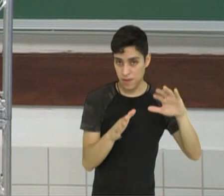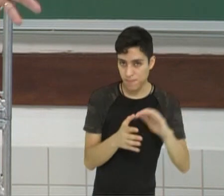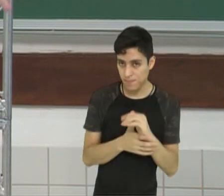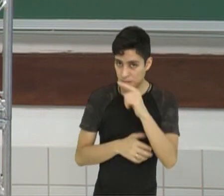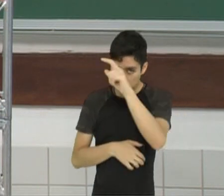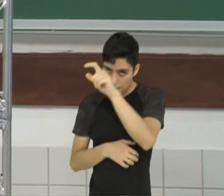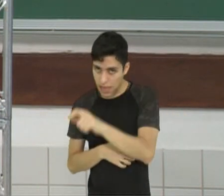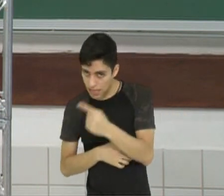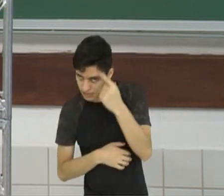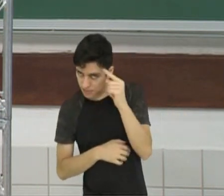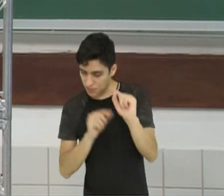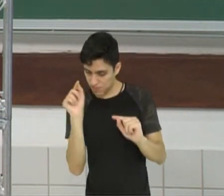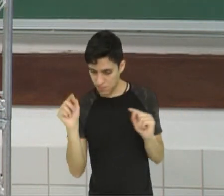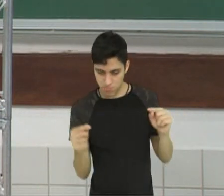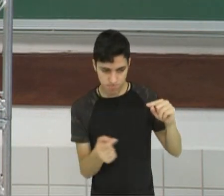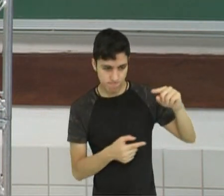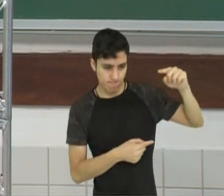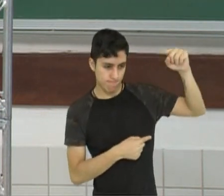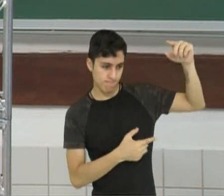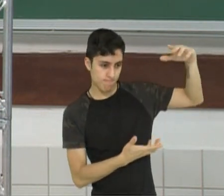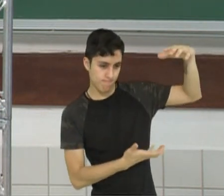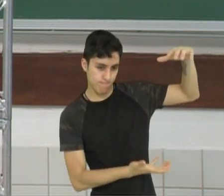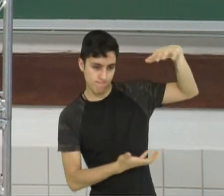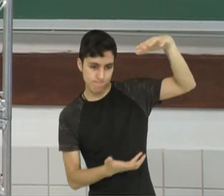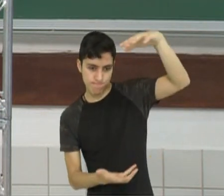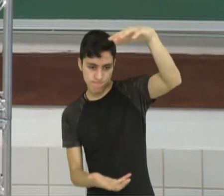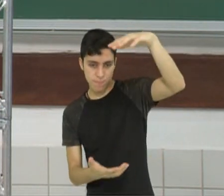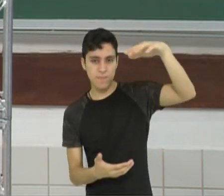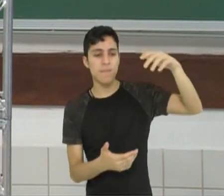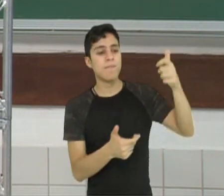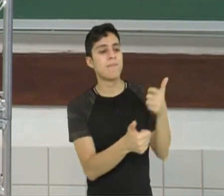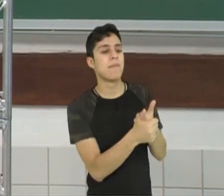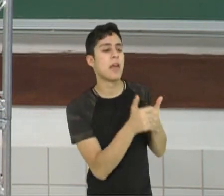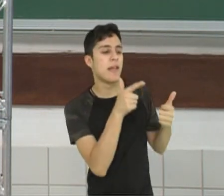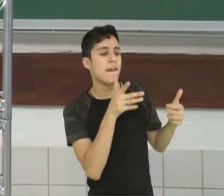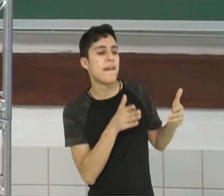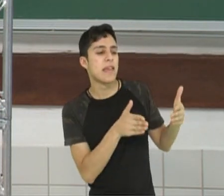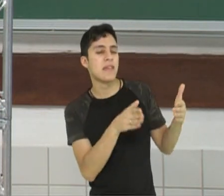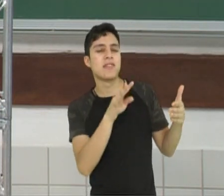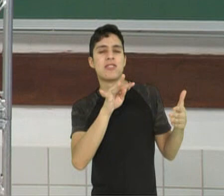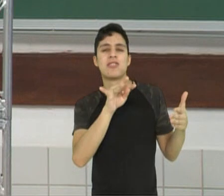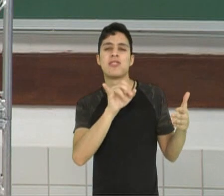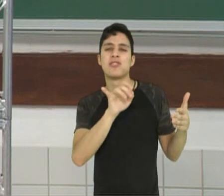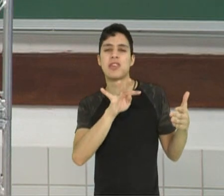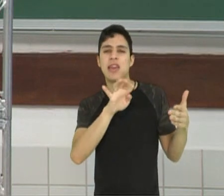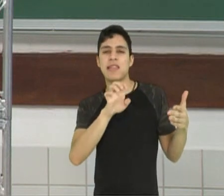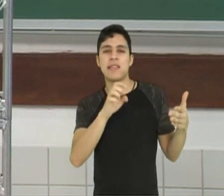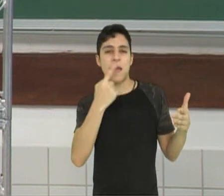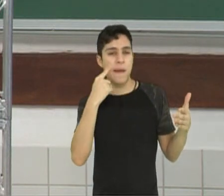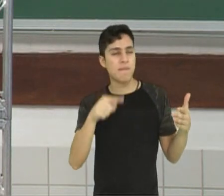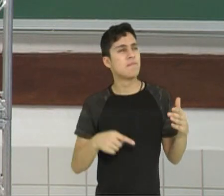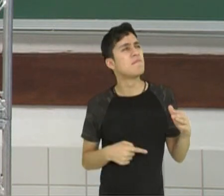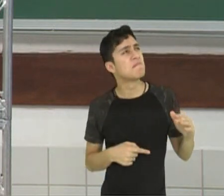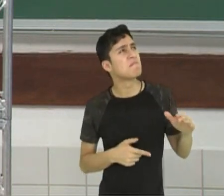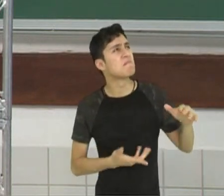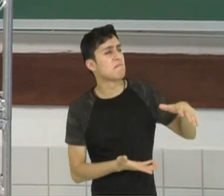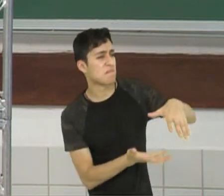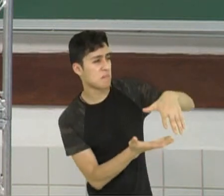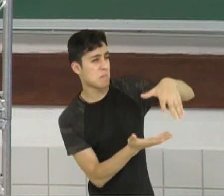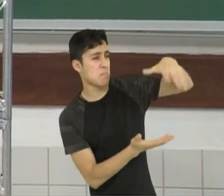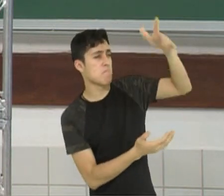PET gigantes e colocou na margem do rio Tietê. Né? Então, cada um que passava via aquelas garrafas PET